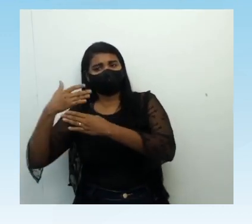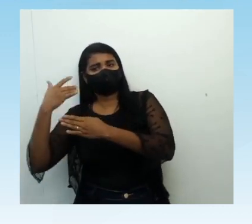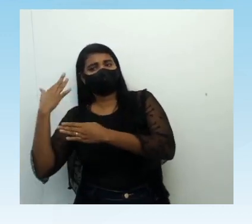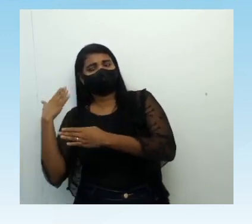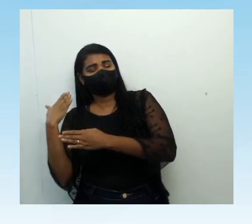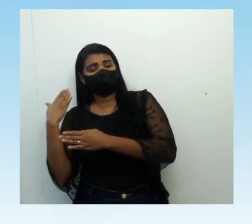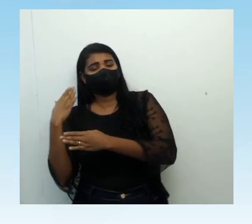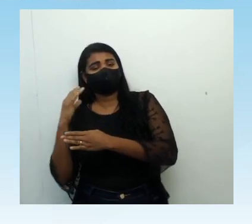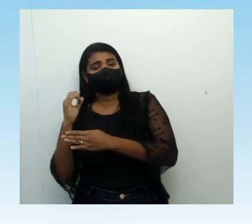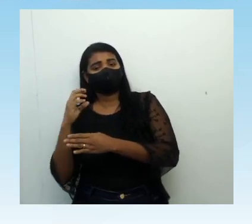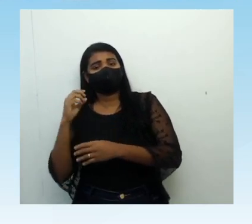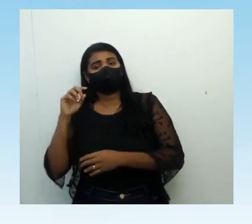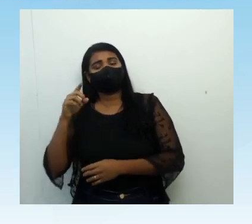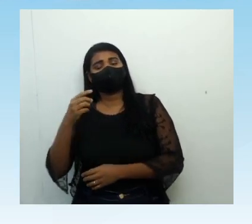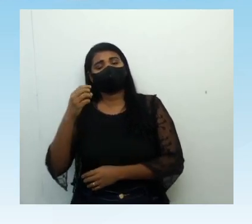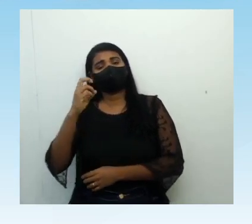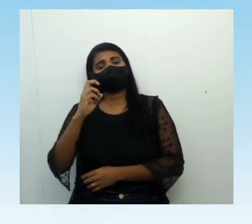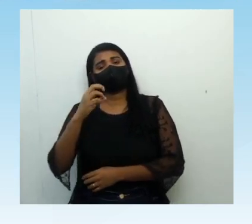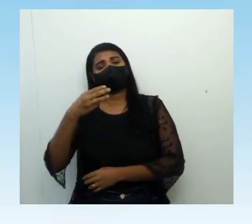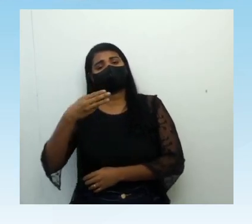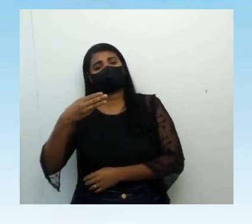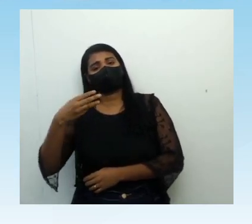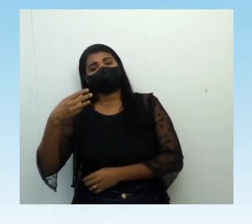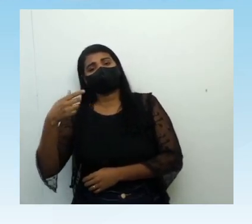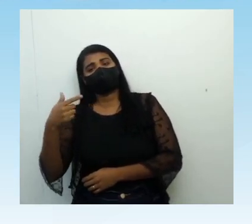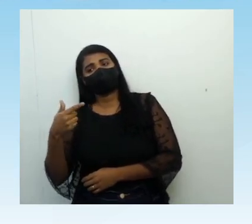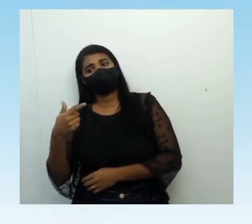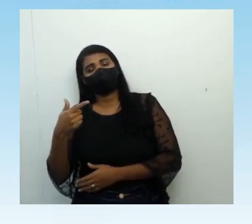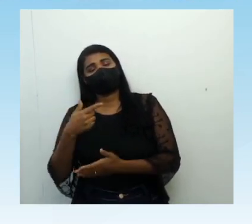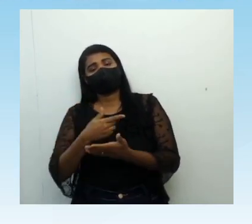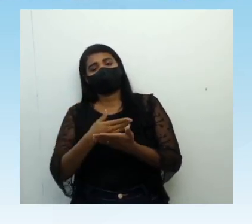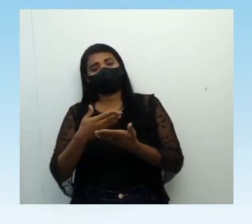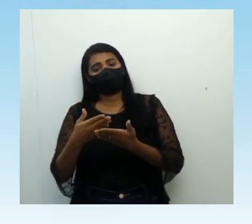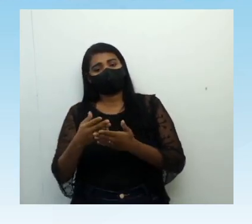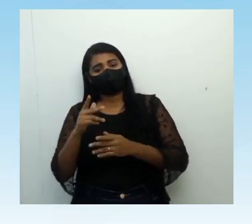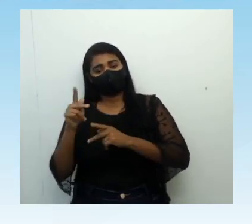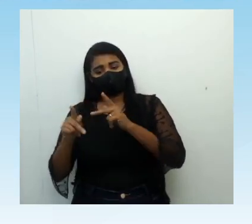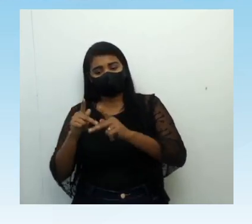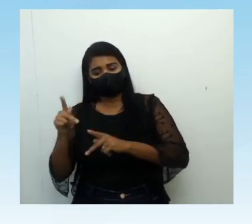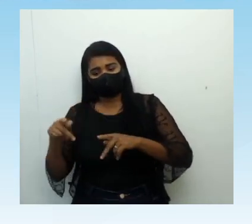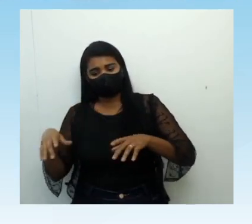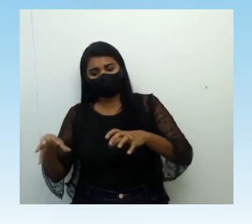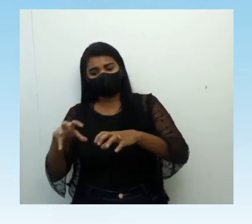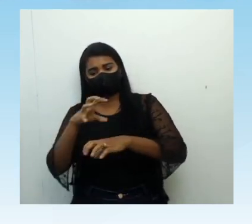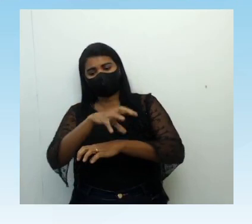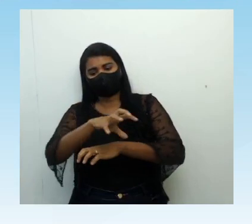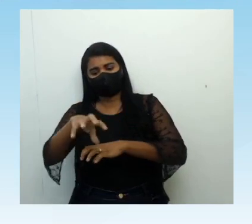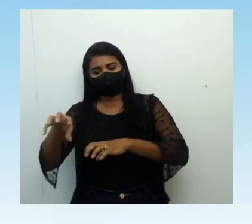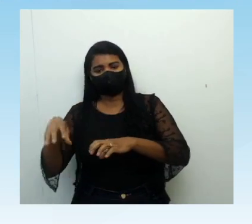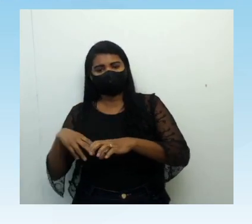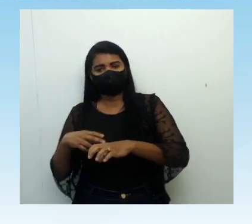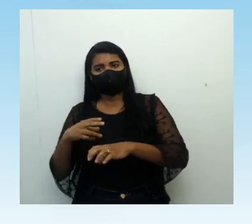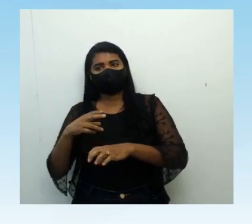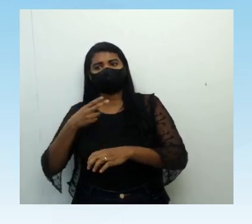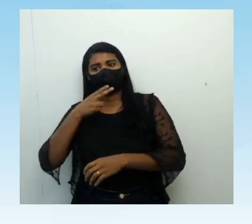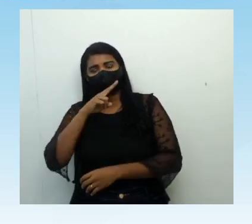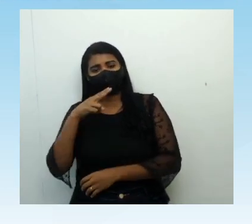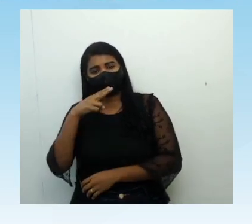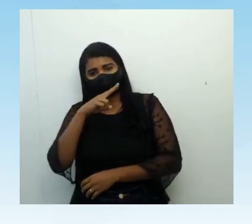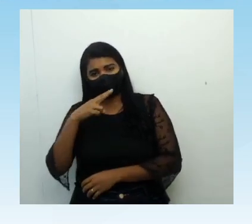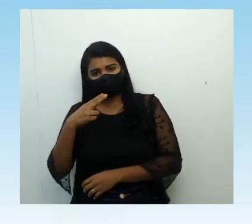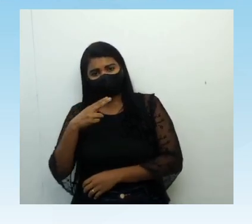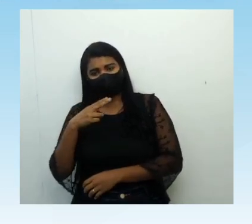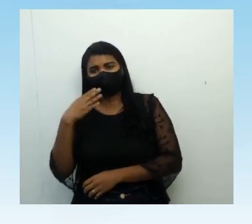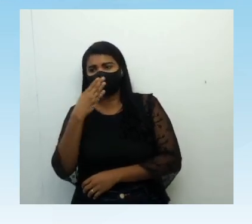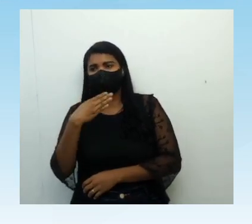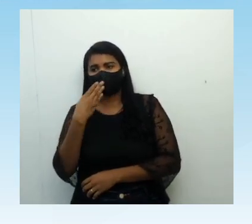em 1532 é que foram começar a povoar. Transformaram a cana-de-açúcar aqui no